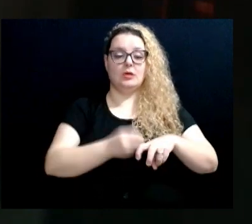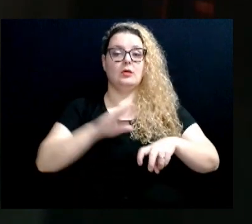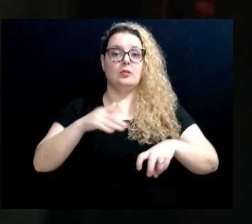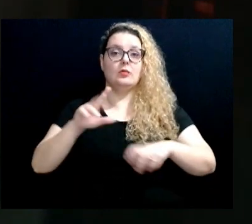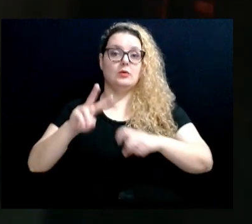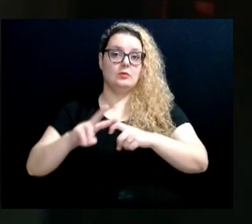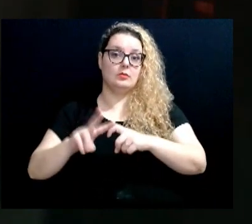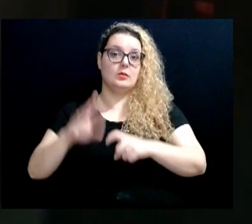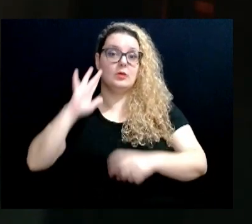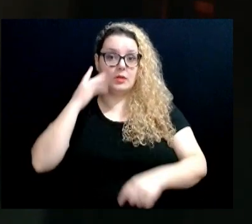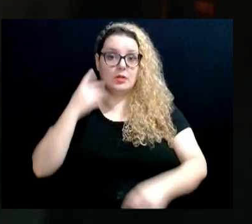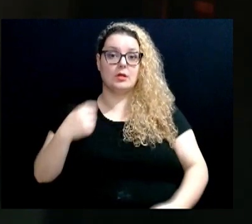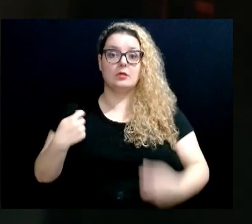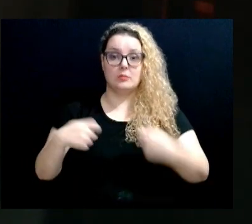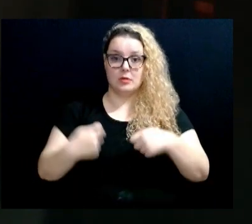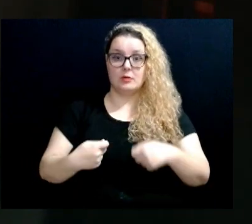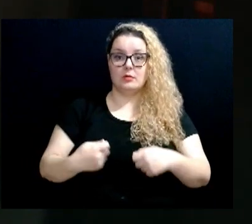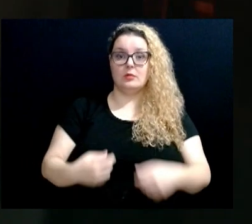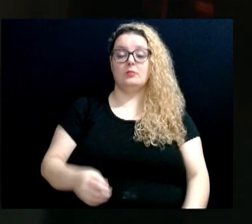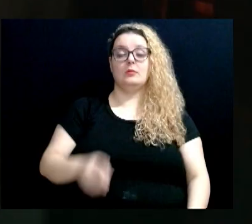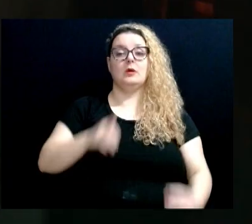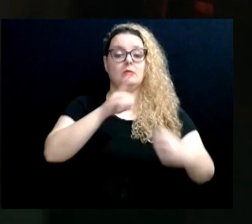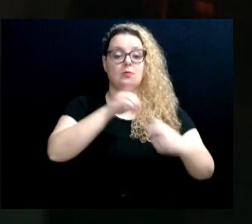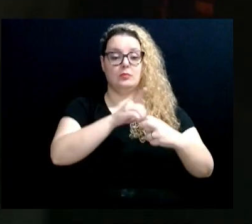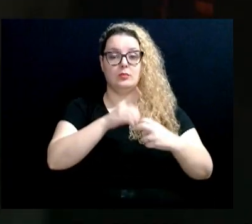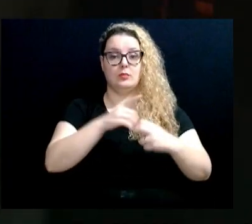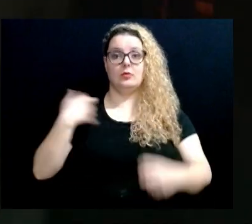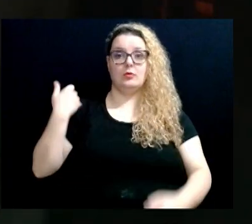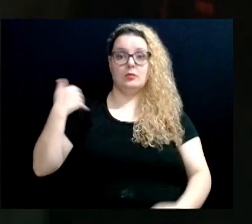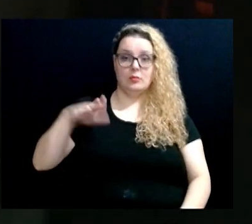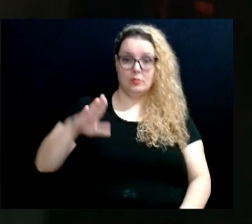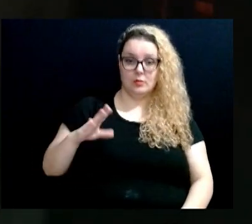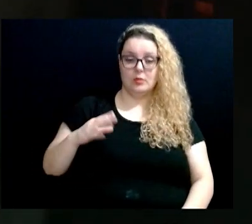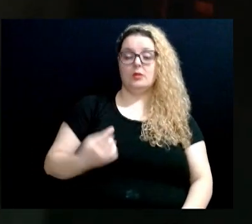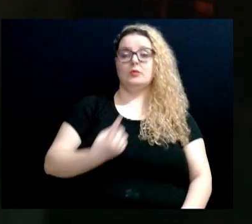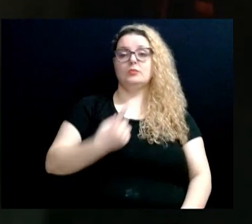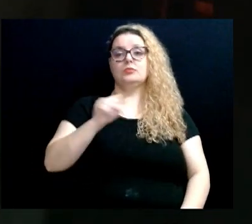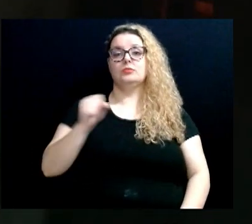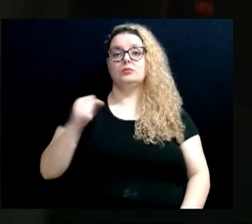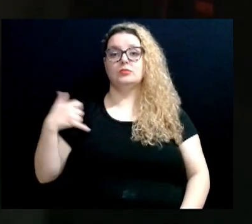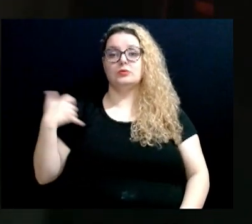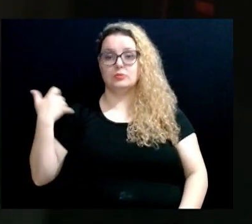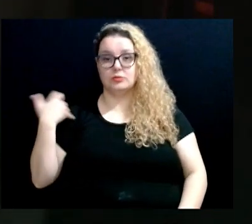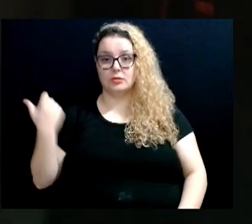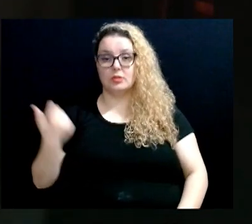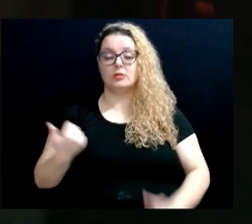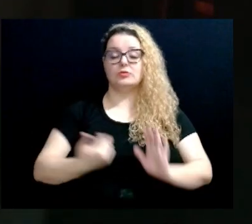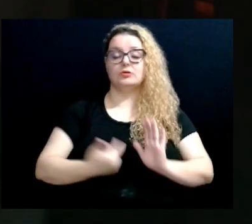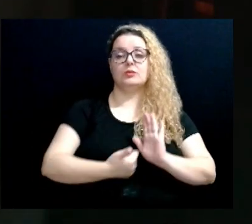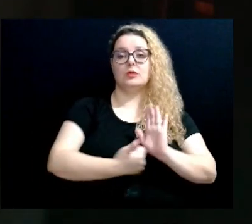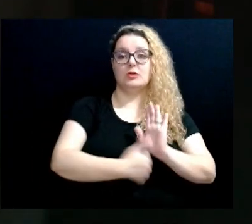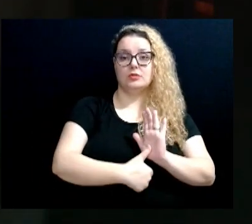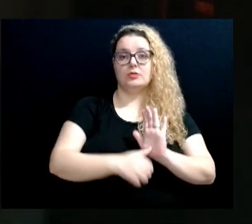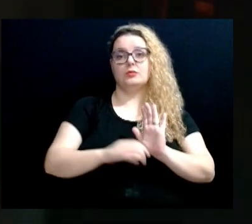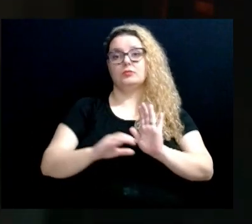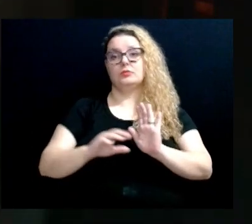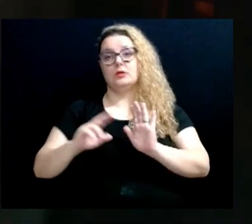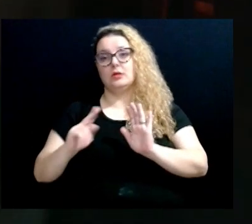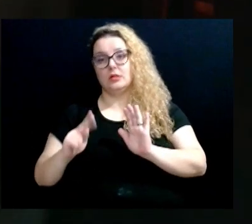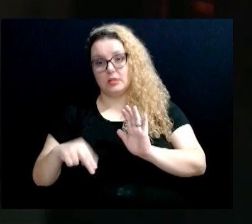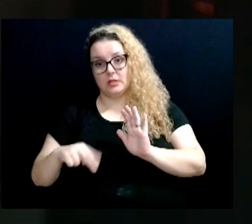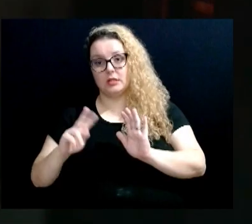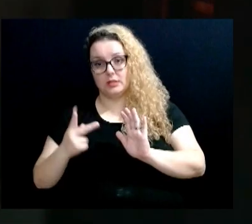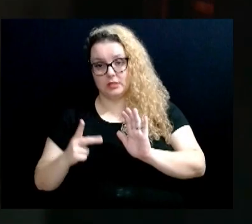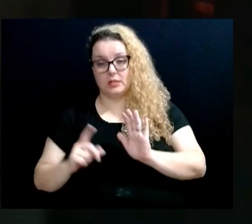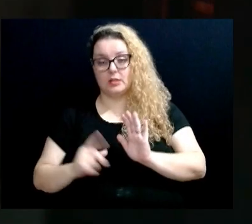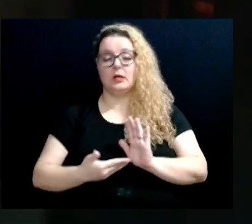atendimento, o tutor deve ter maior de 18 anos e apresentar RG ou CNH, além do comprovante de